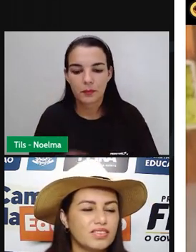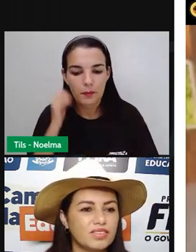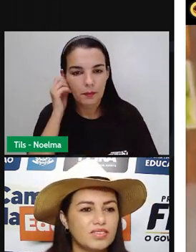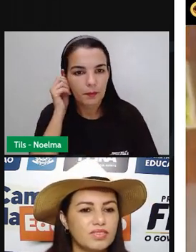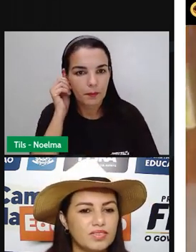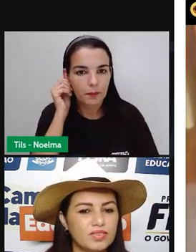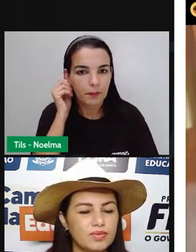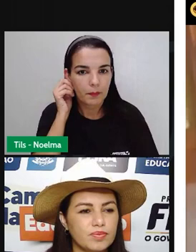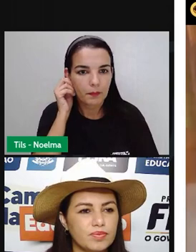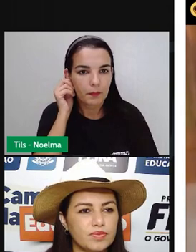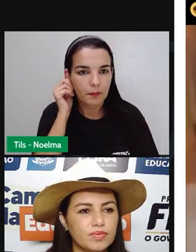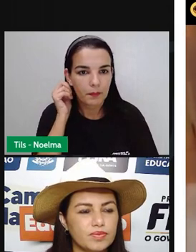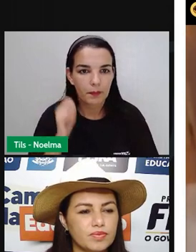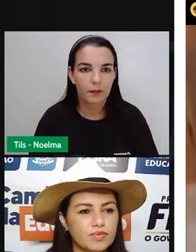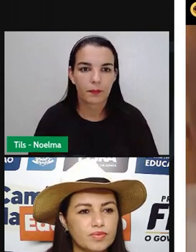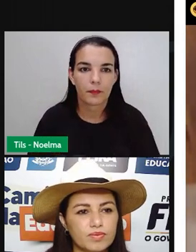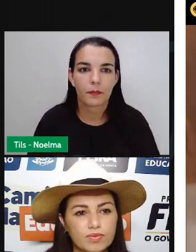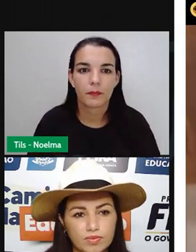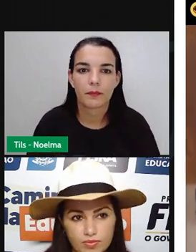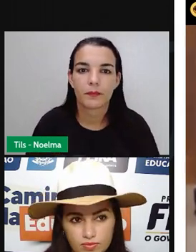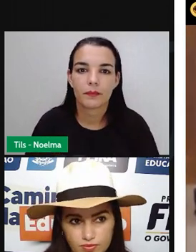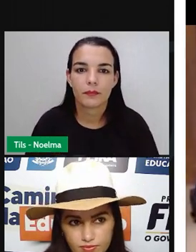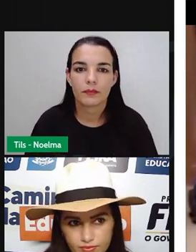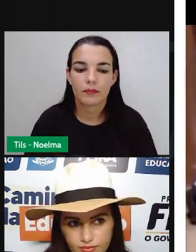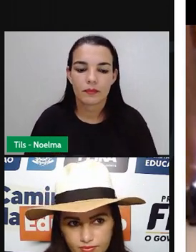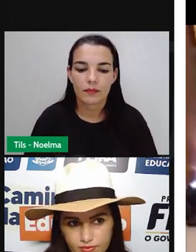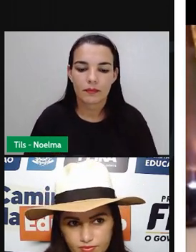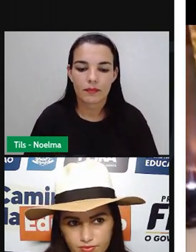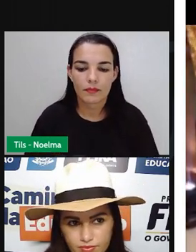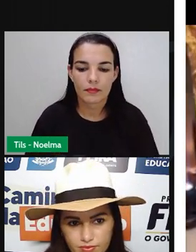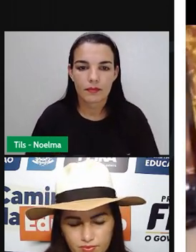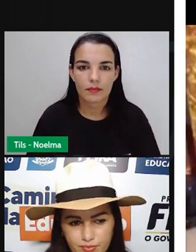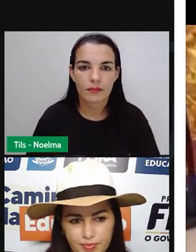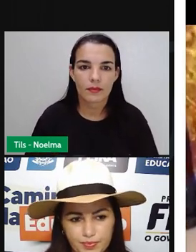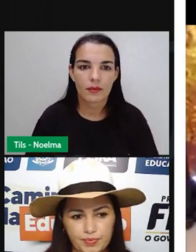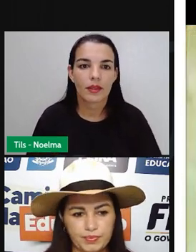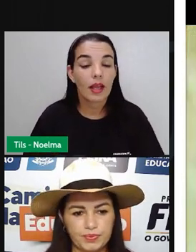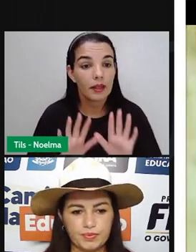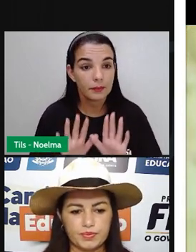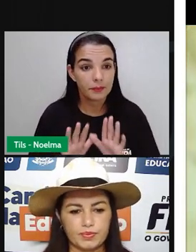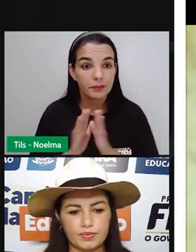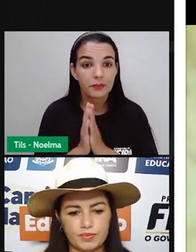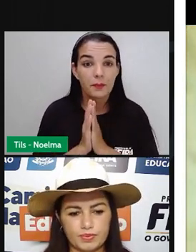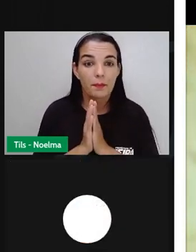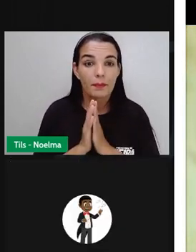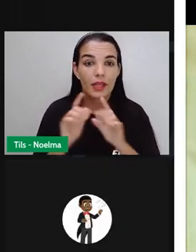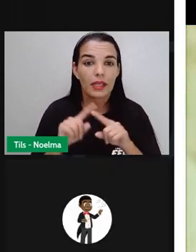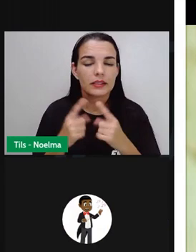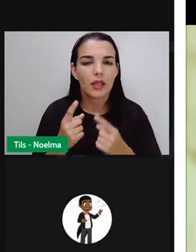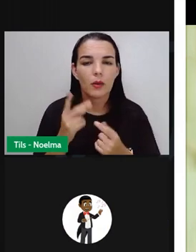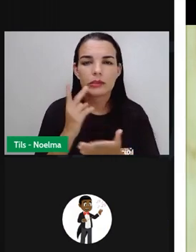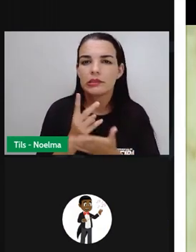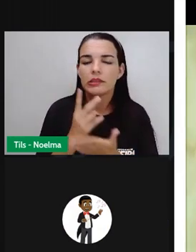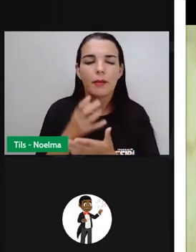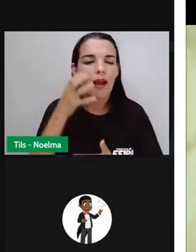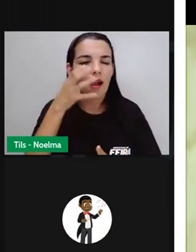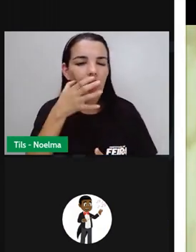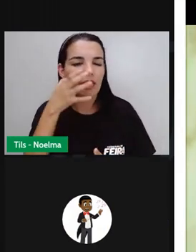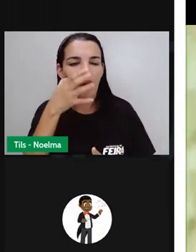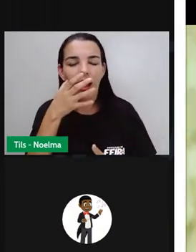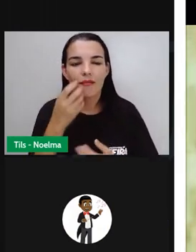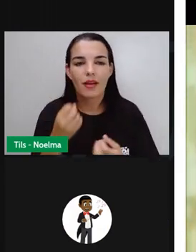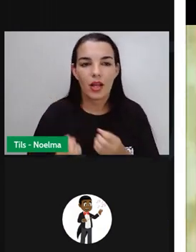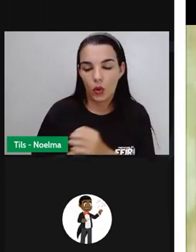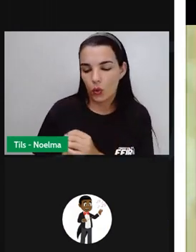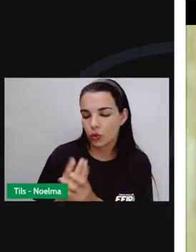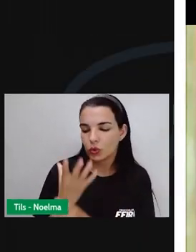Os repentistas, Fátima, os repentistas cantadores de viola no sertão, eles constroem poesias em cima